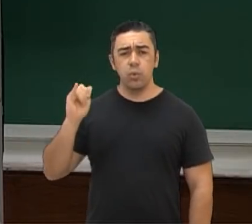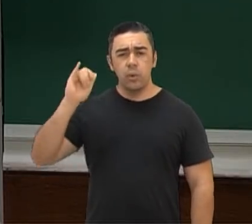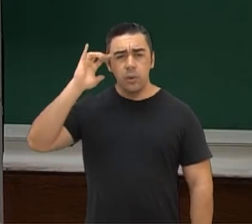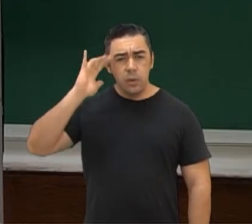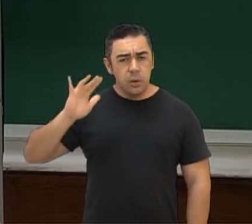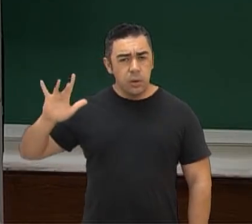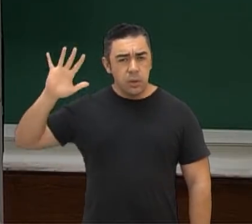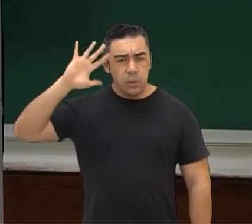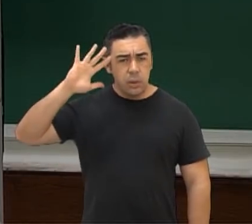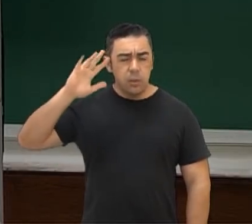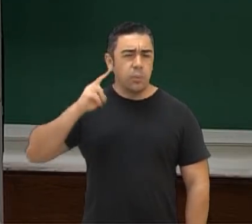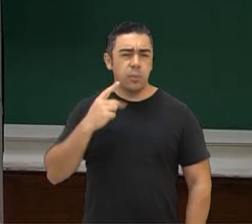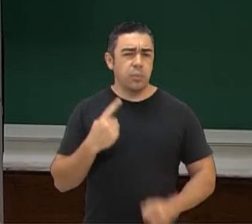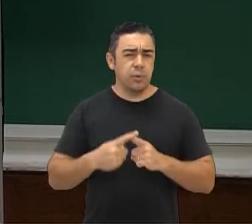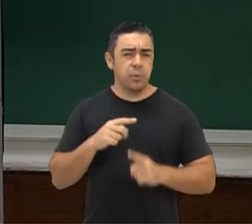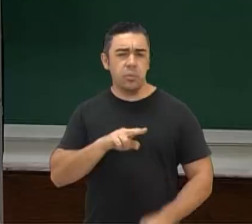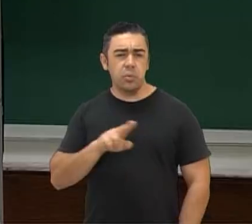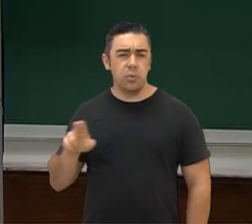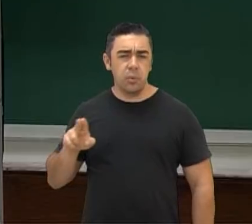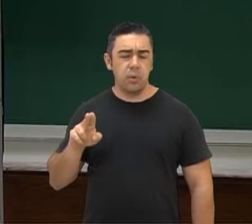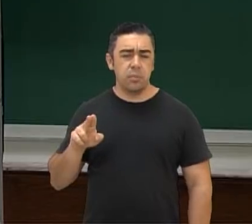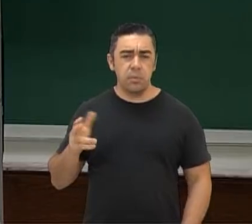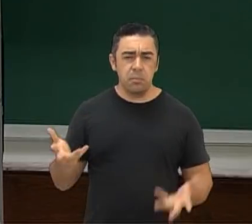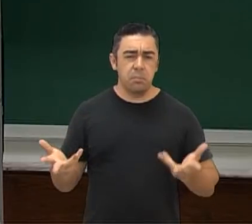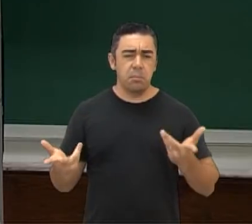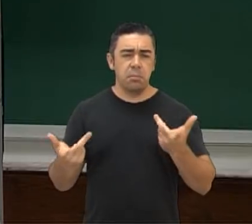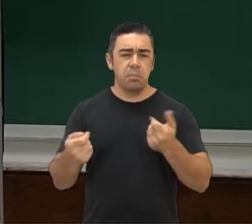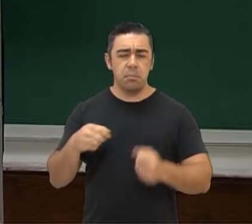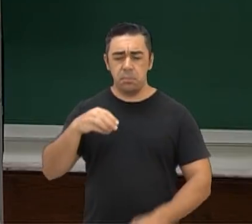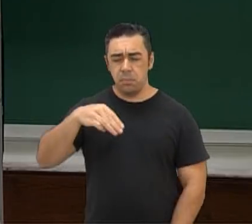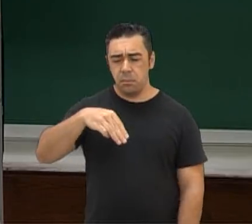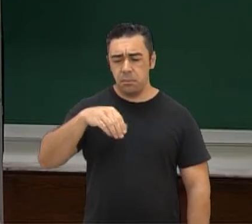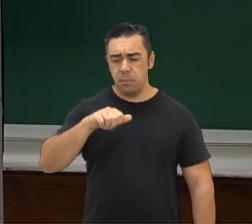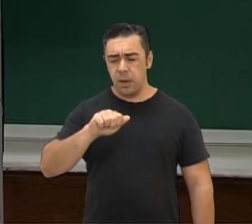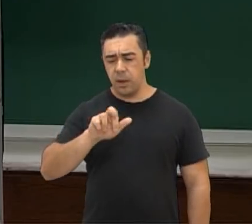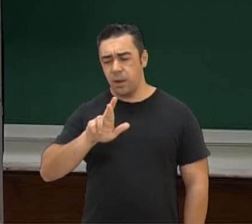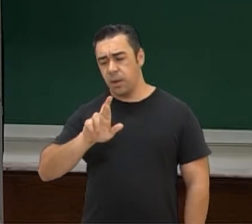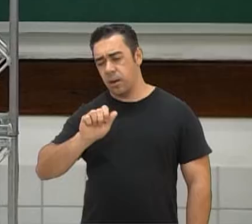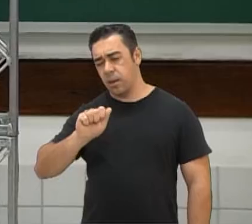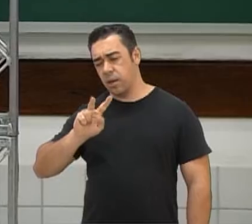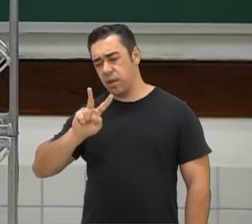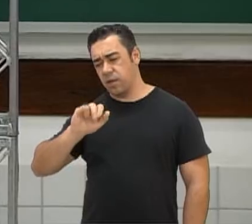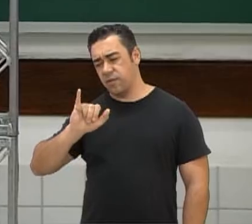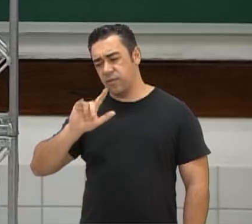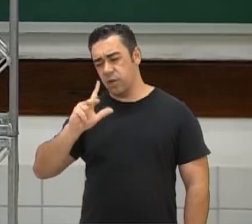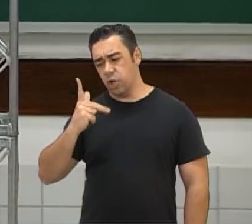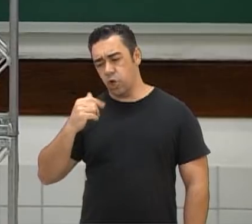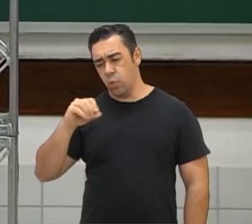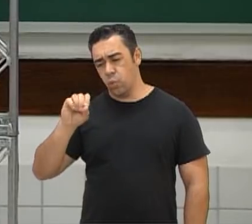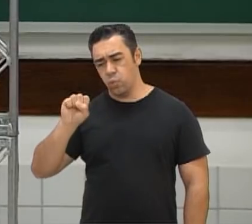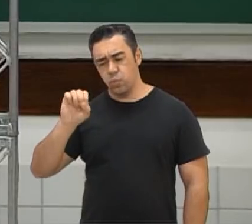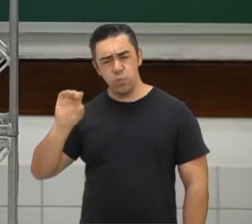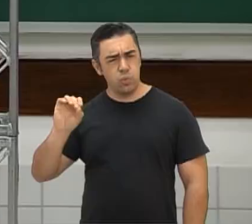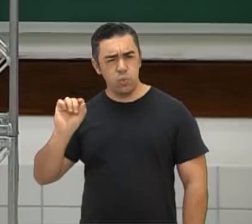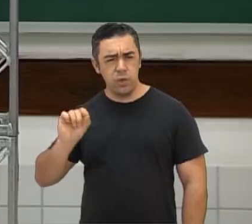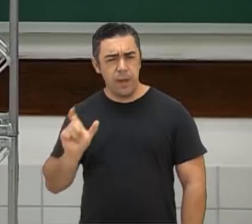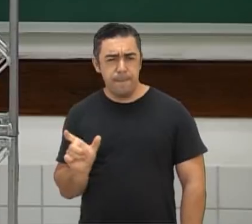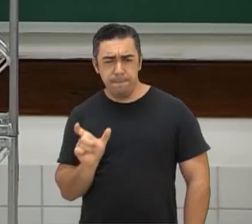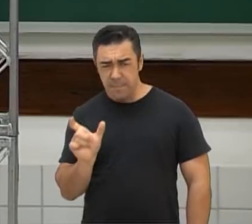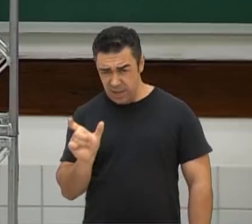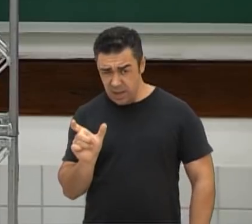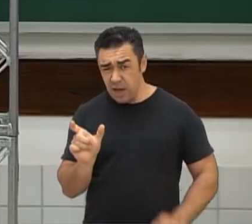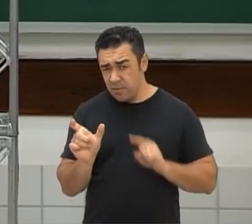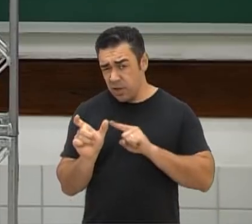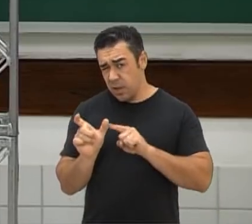esse conto é chamado de maravilhoso? Já que a gente vai trabalhar com adjetivo, será que a palavra maravilhoso aqui é